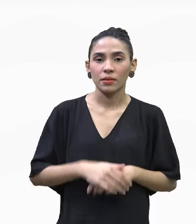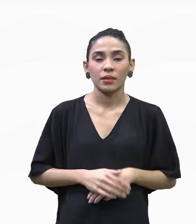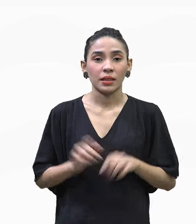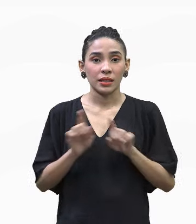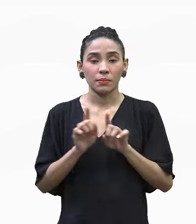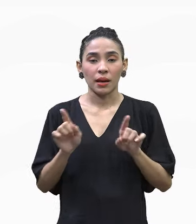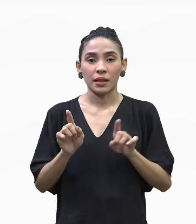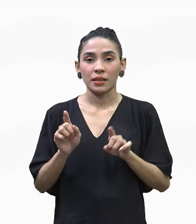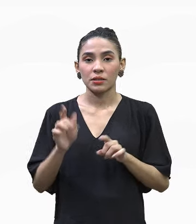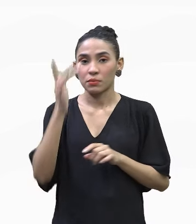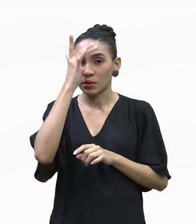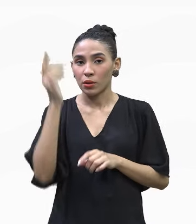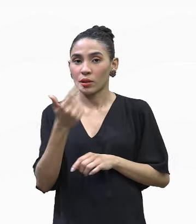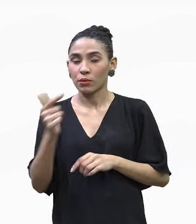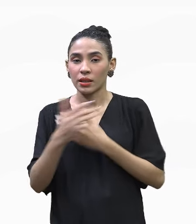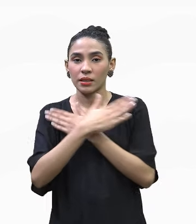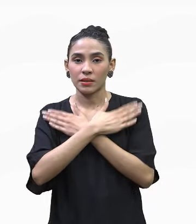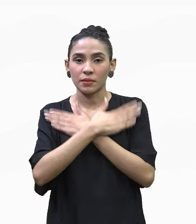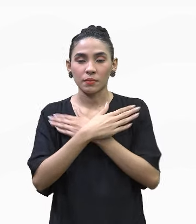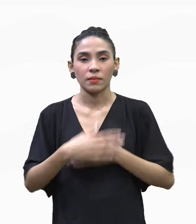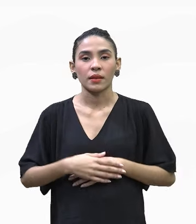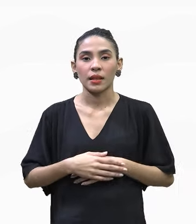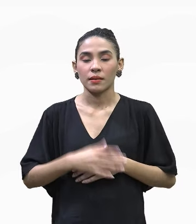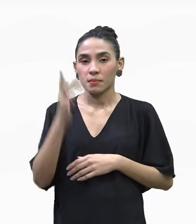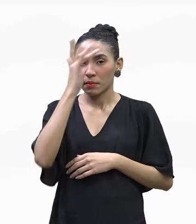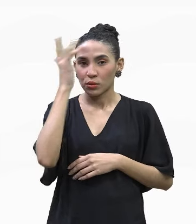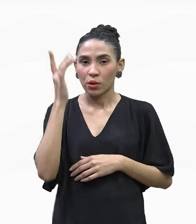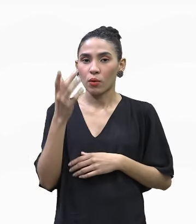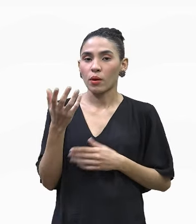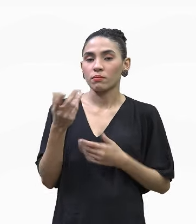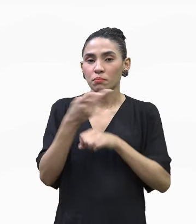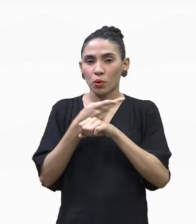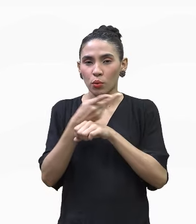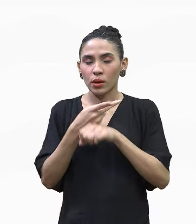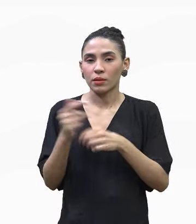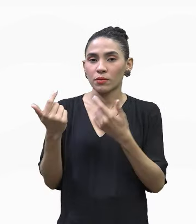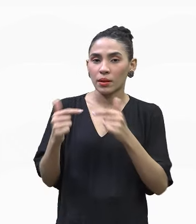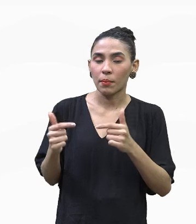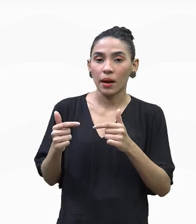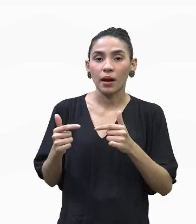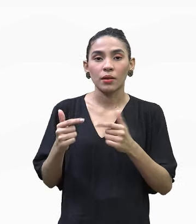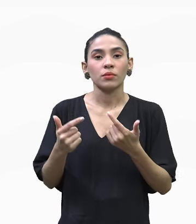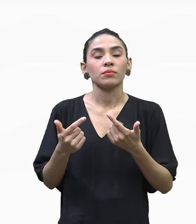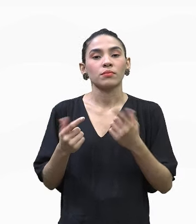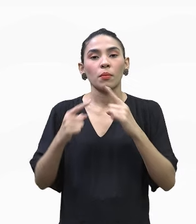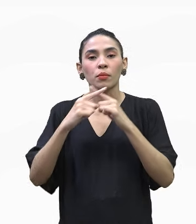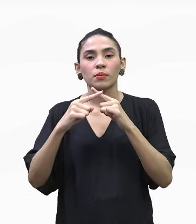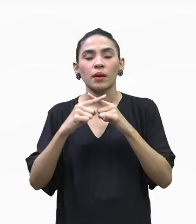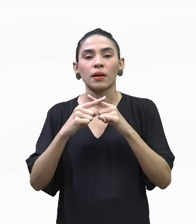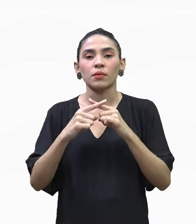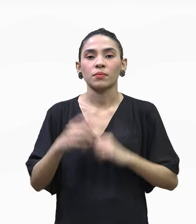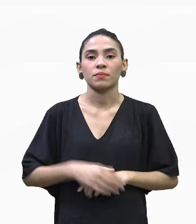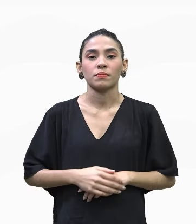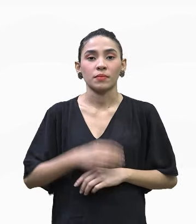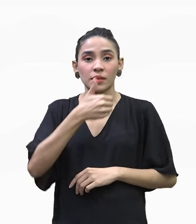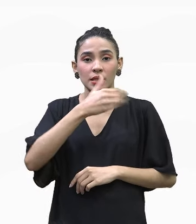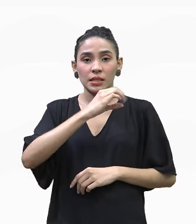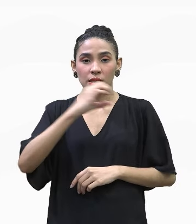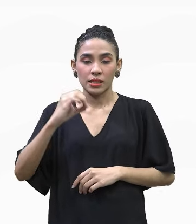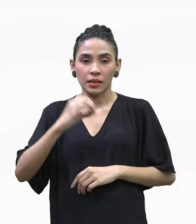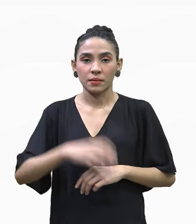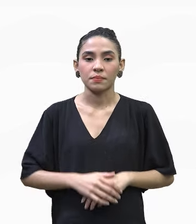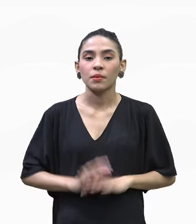desempregadas as pessoas aí que estão procurando emprego e tudo isso é multiplicado por quanto por 100 e qual